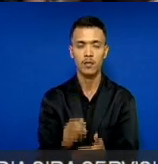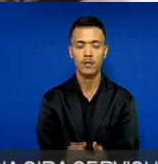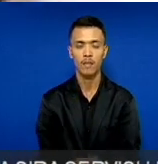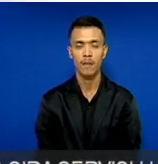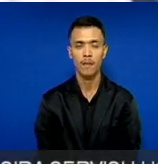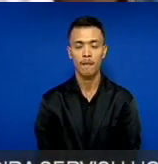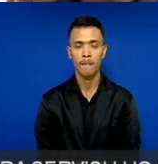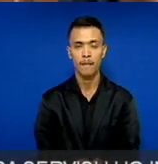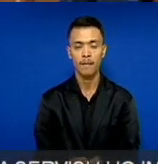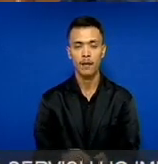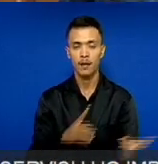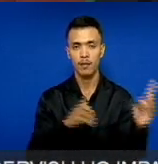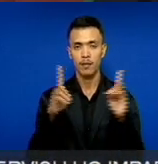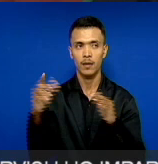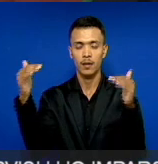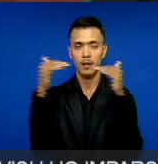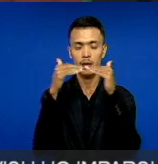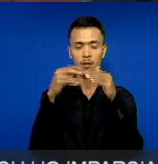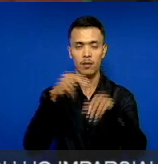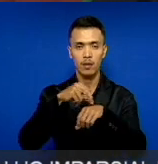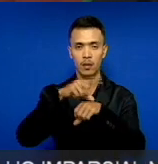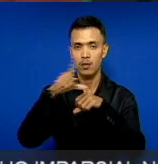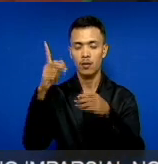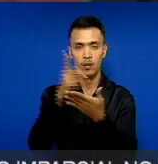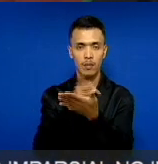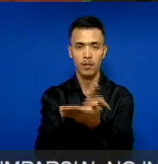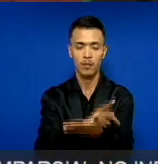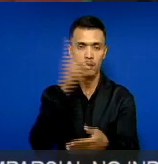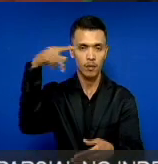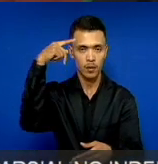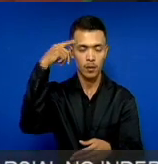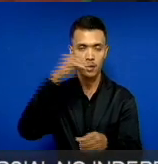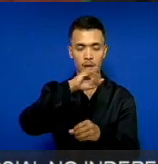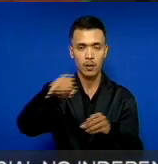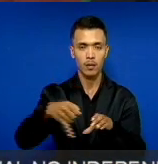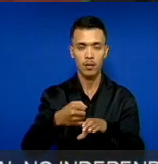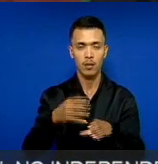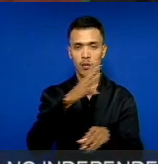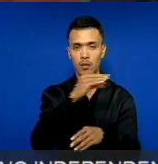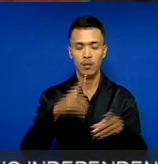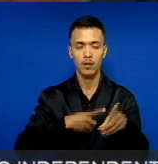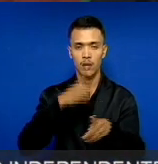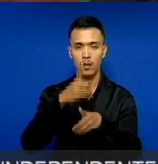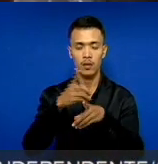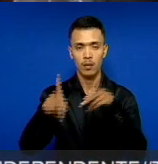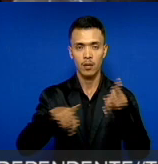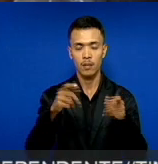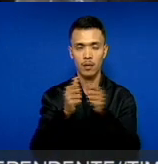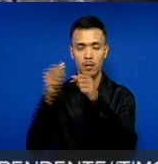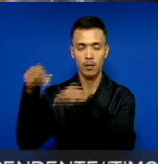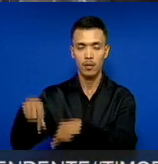Dias Ximenes realiza Seminário Nacional onde promove política e inclusão no direito à hemodeficiência.